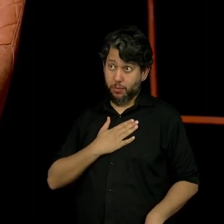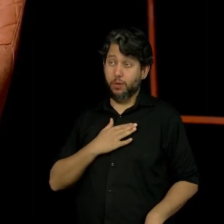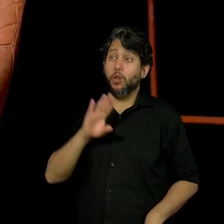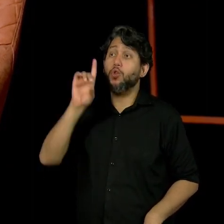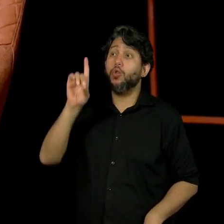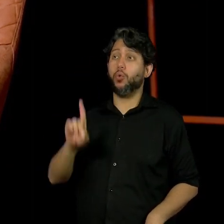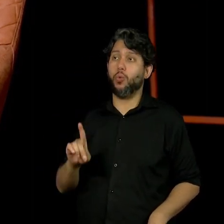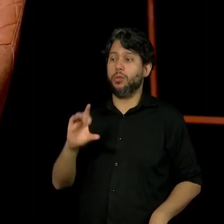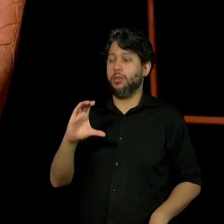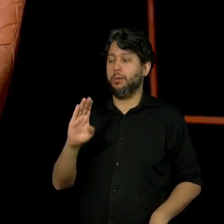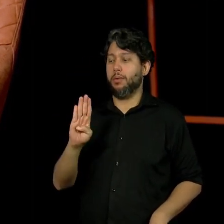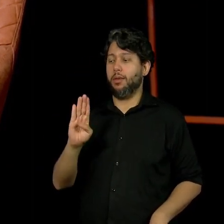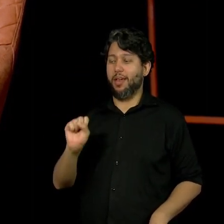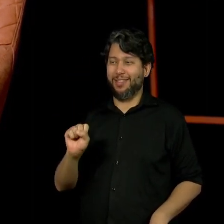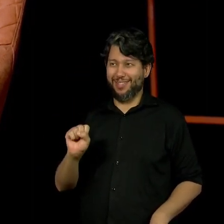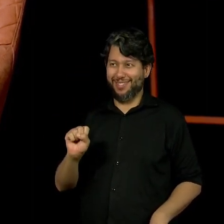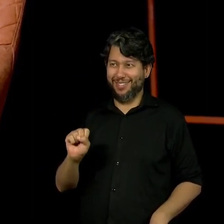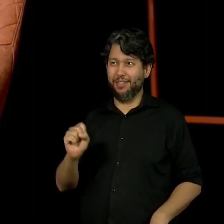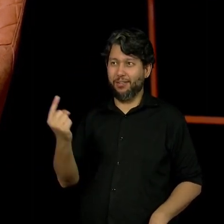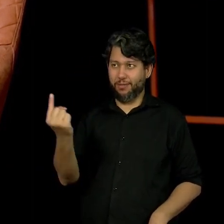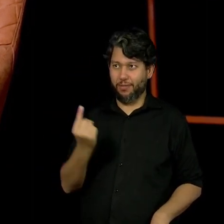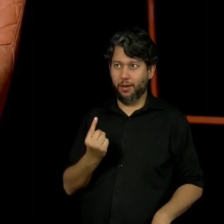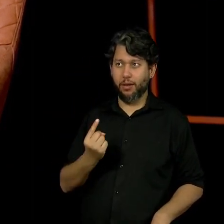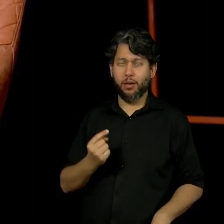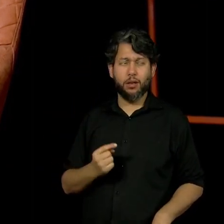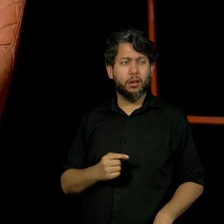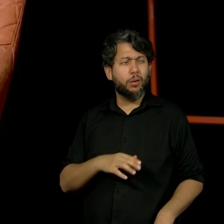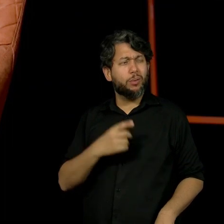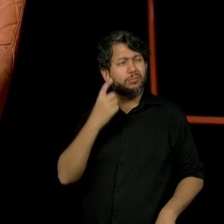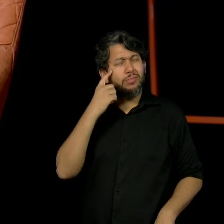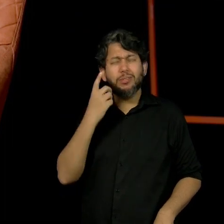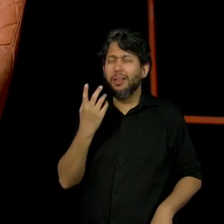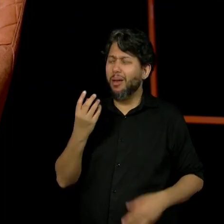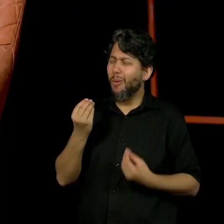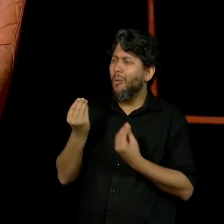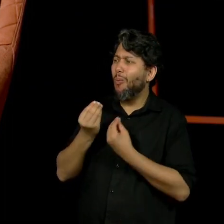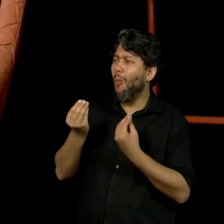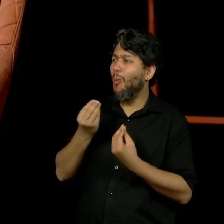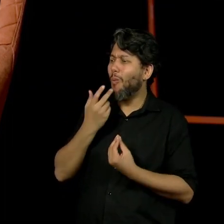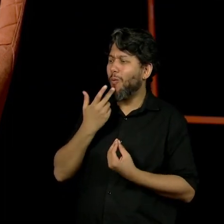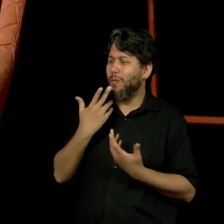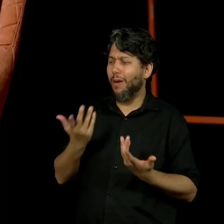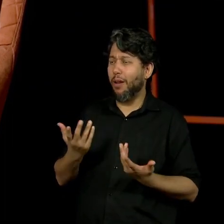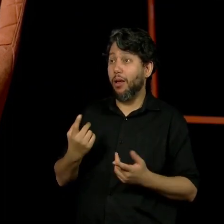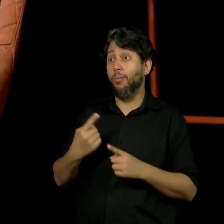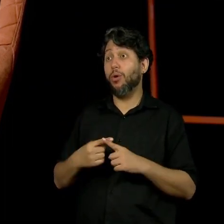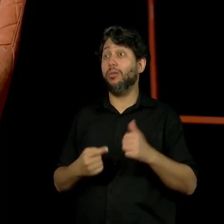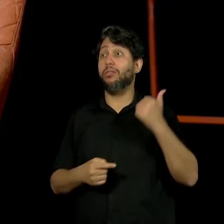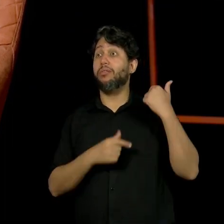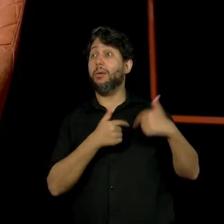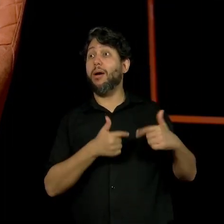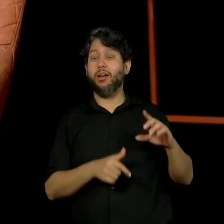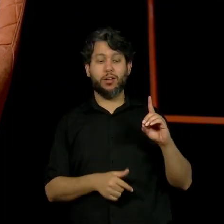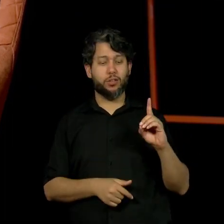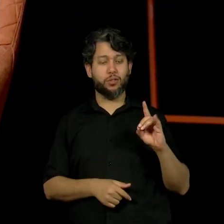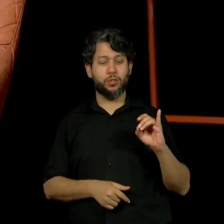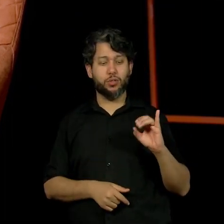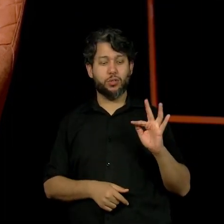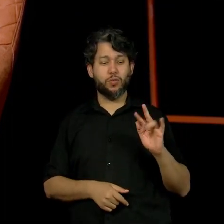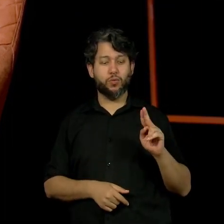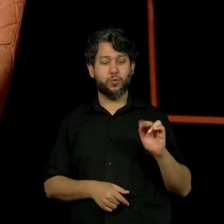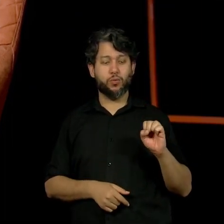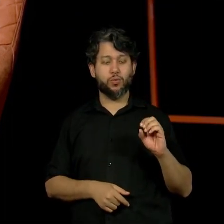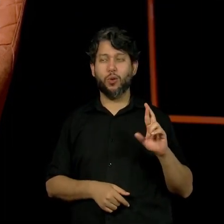da CBS, né? Eu falei, e agora, como é que eu vou falar no ar, fazer esse programa? Que eu vinha da difusora. A difusora a gente fazia